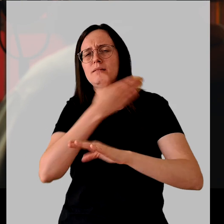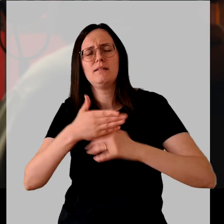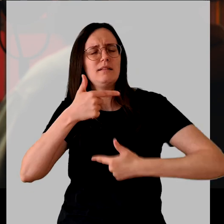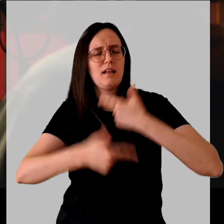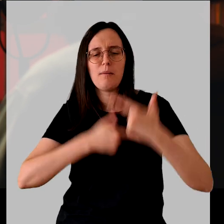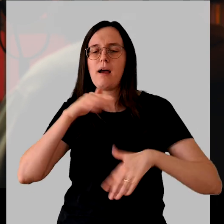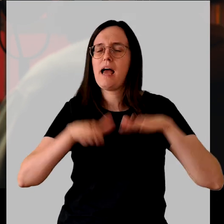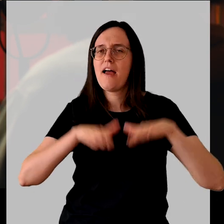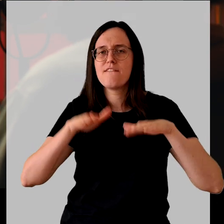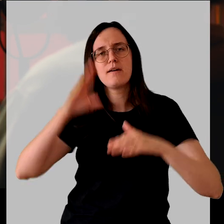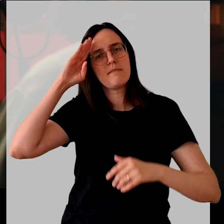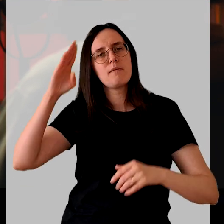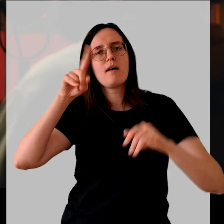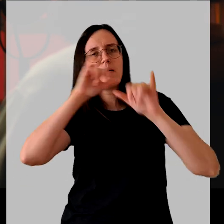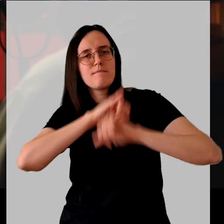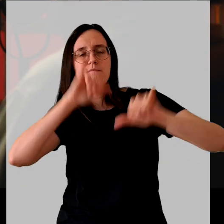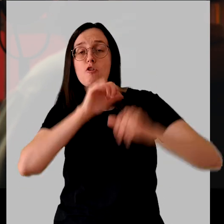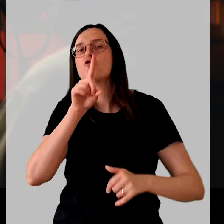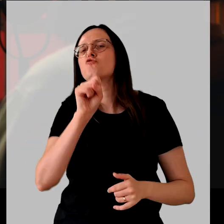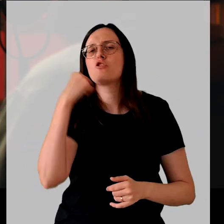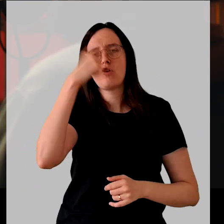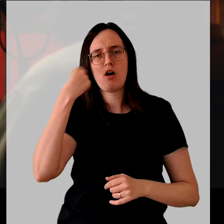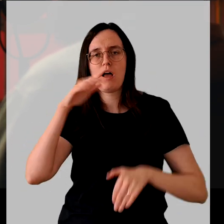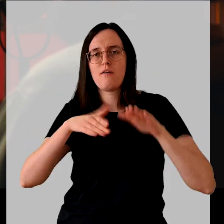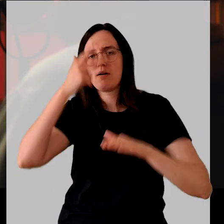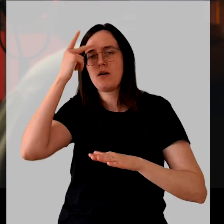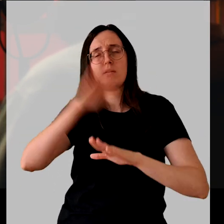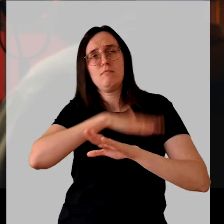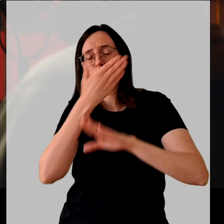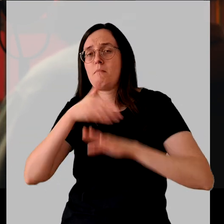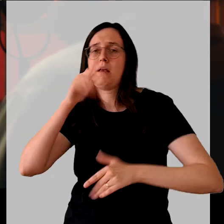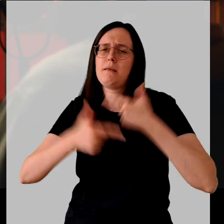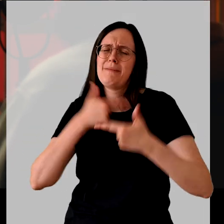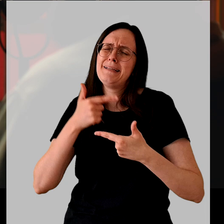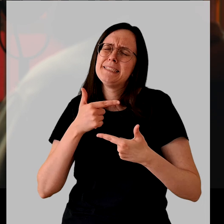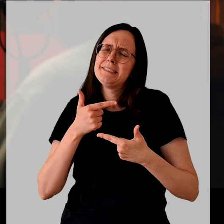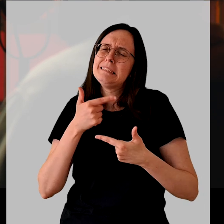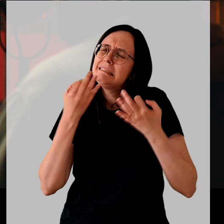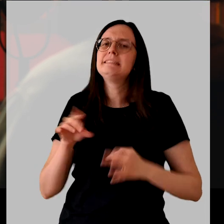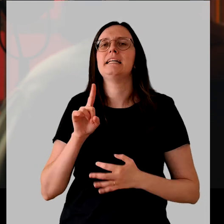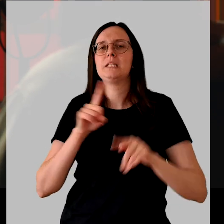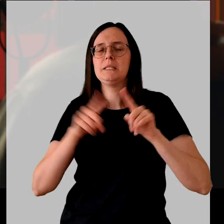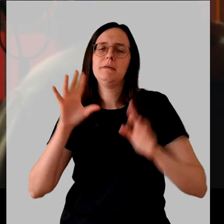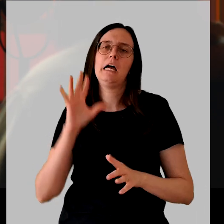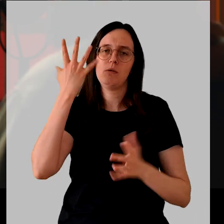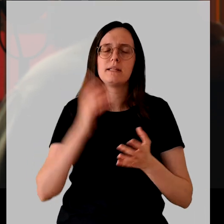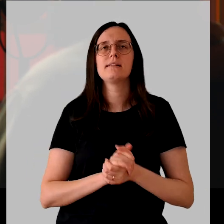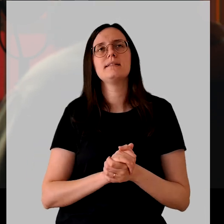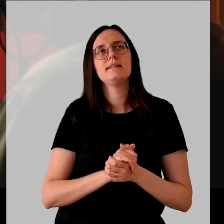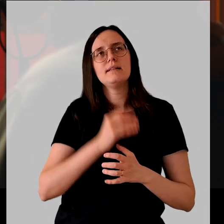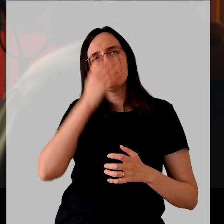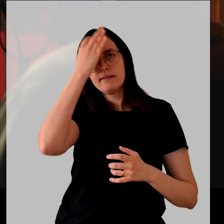árduas, né? Muitas vezes, principalmente publicidade, de 18 horas. Tem gente que vira muito mais do que isso, né? Não deveria, mas acaba